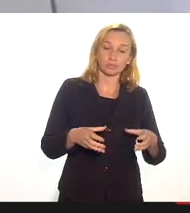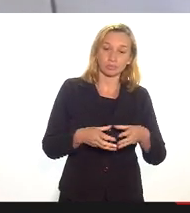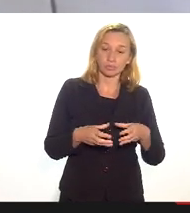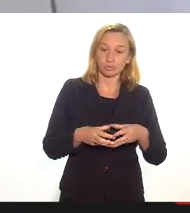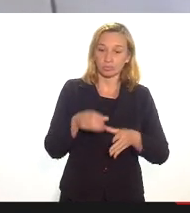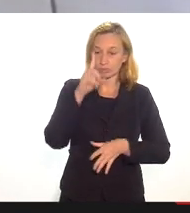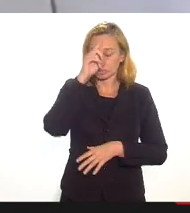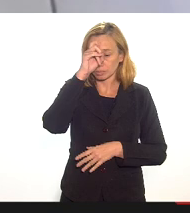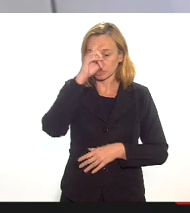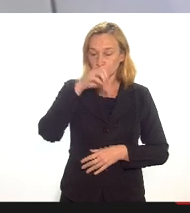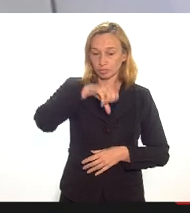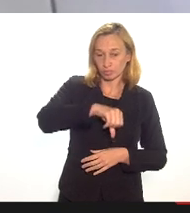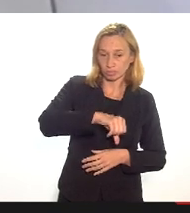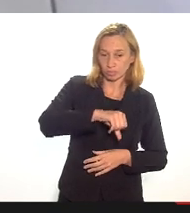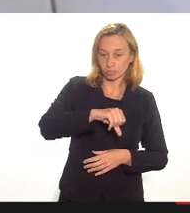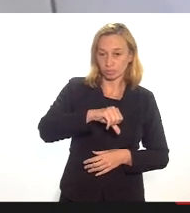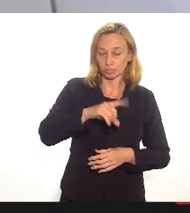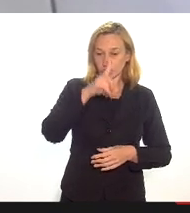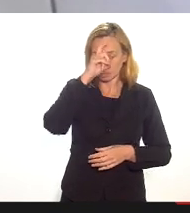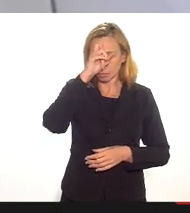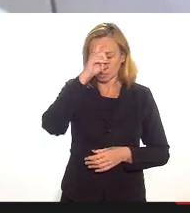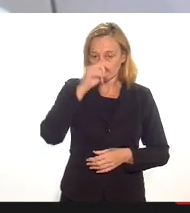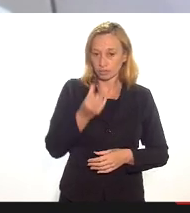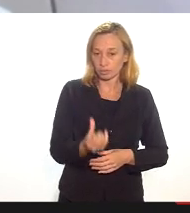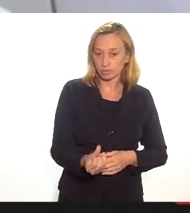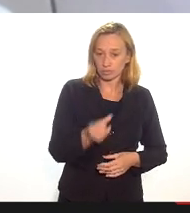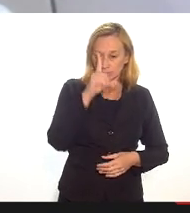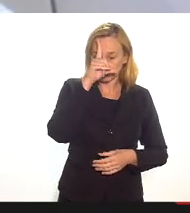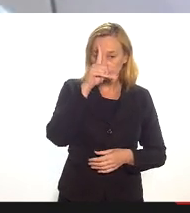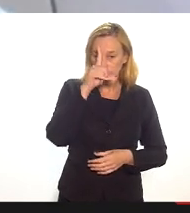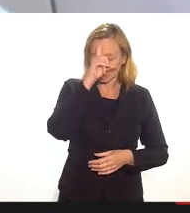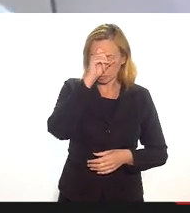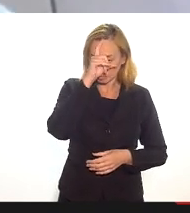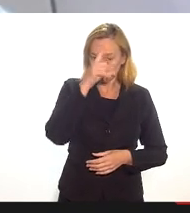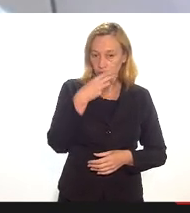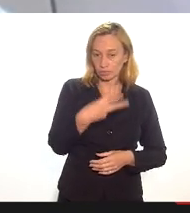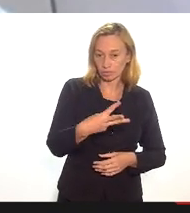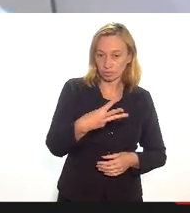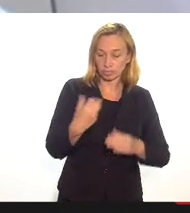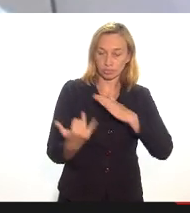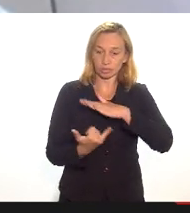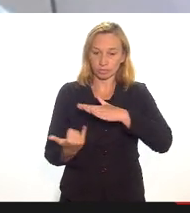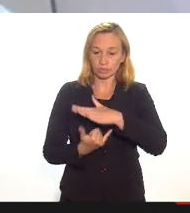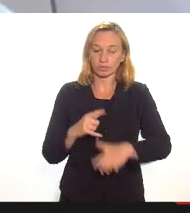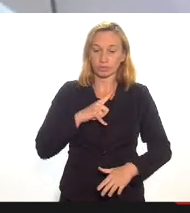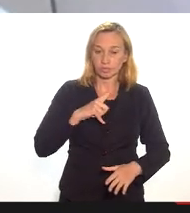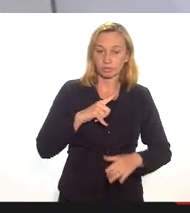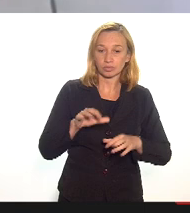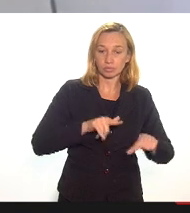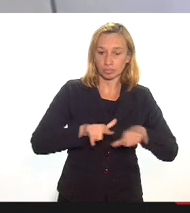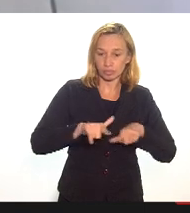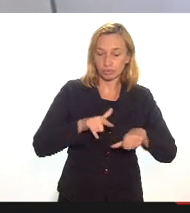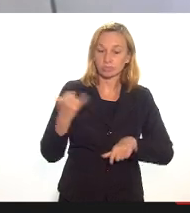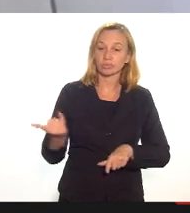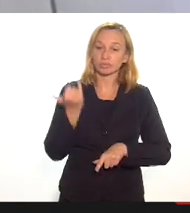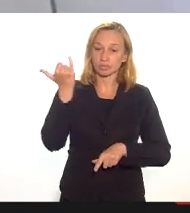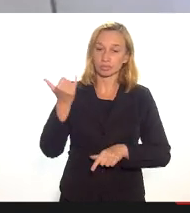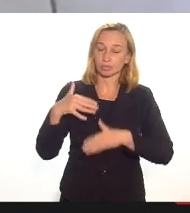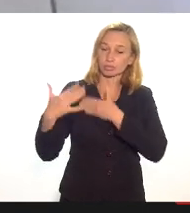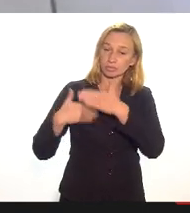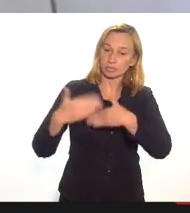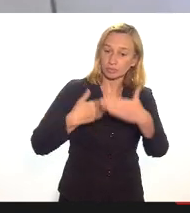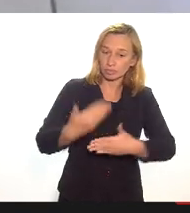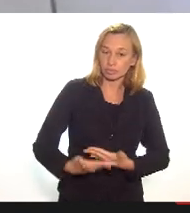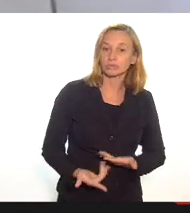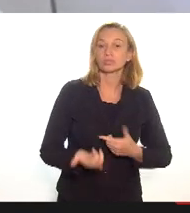de 9 unidades hospitalares, 6 hospitais e 3 institutos que têm um papel muito importante, tiveram ao longo do tempo um